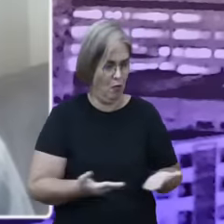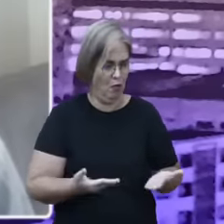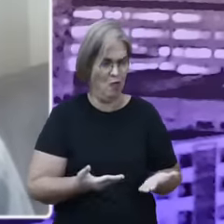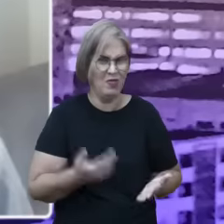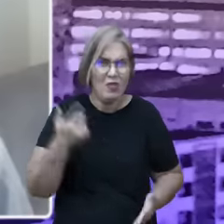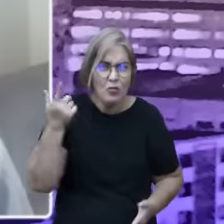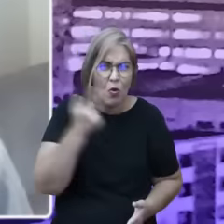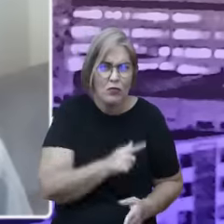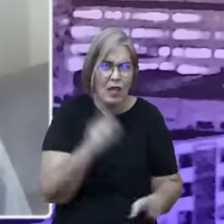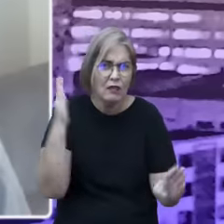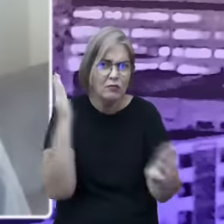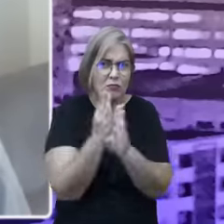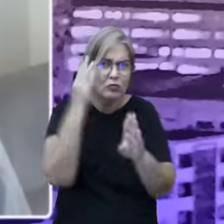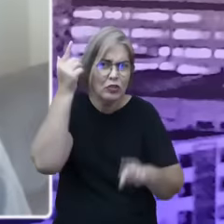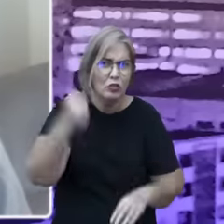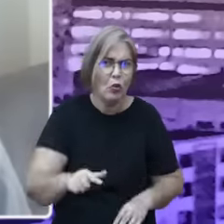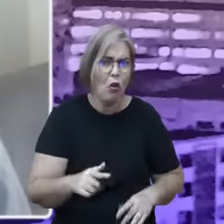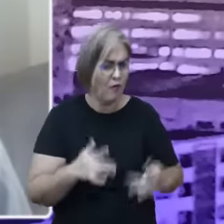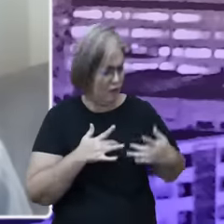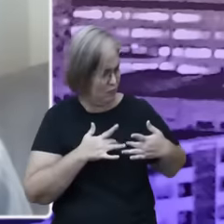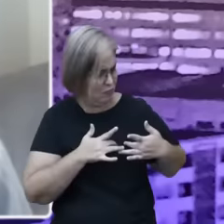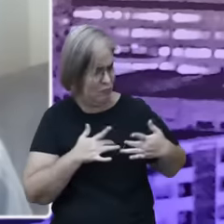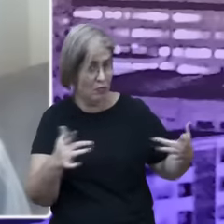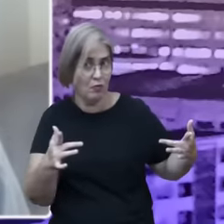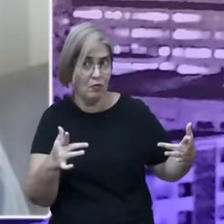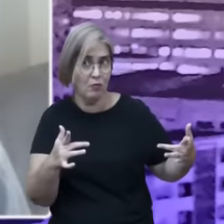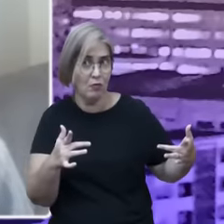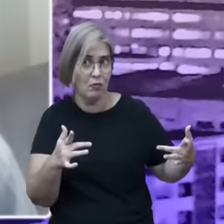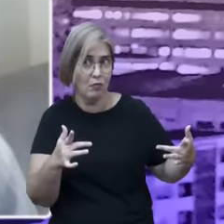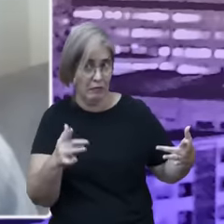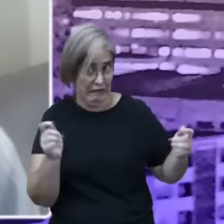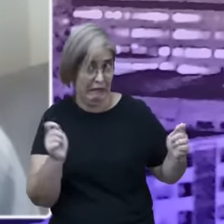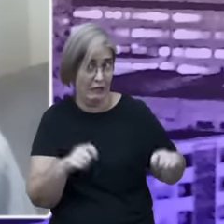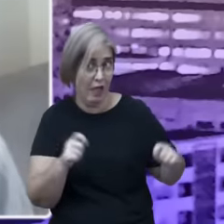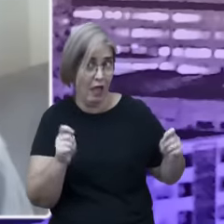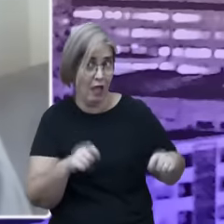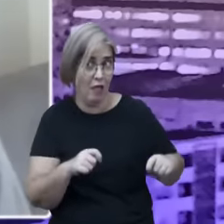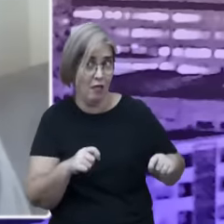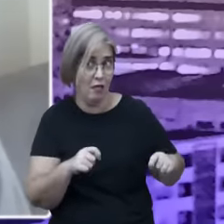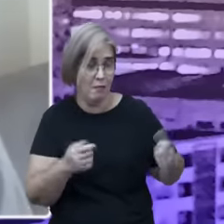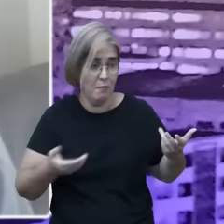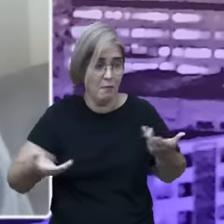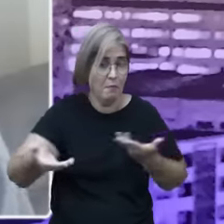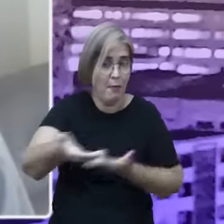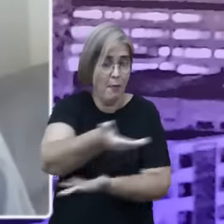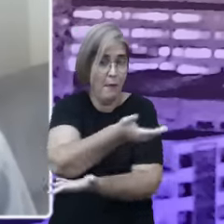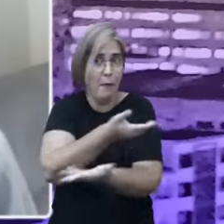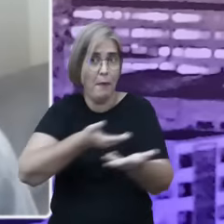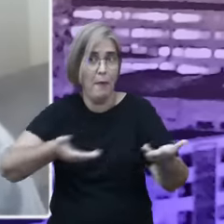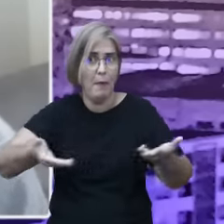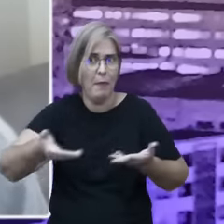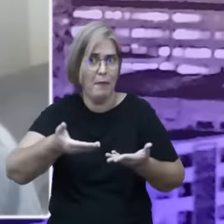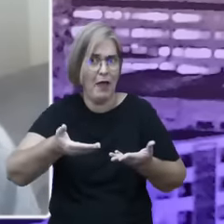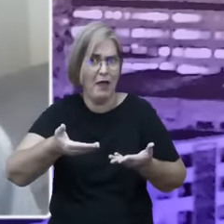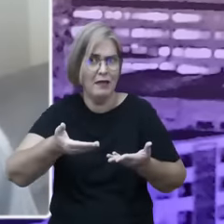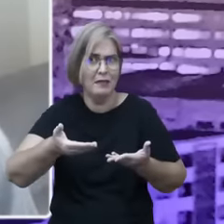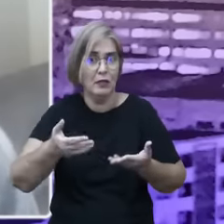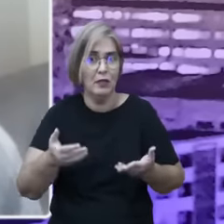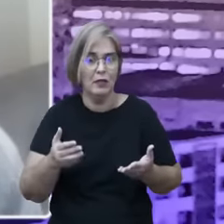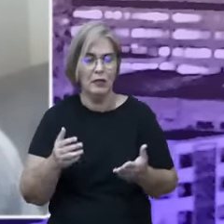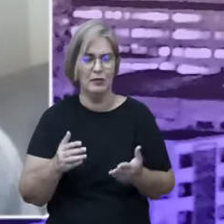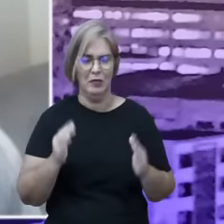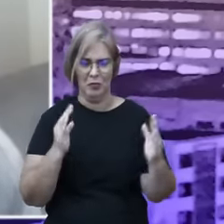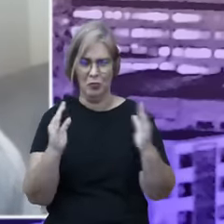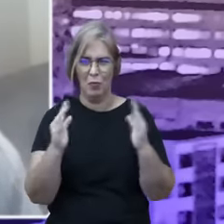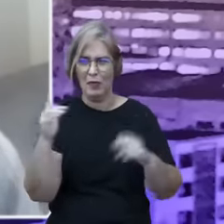ternura que nos abre para a solidariedade e o compartilhamento nos momentos mais trágicos